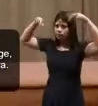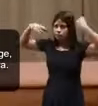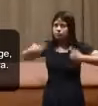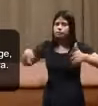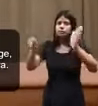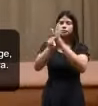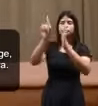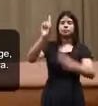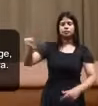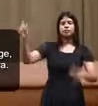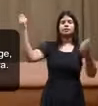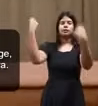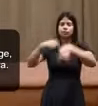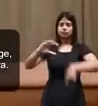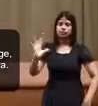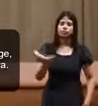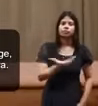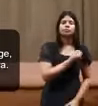que tira.